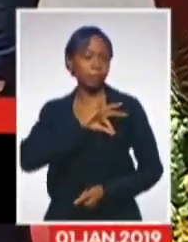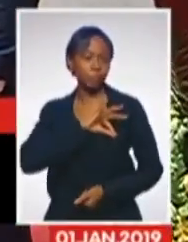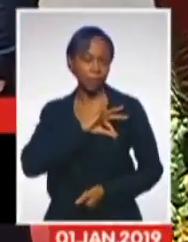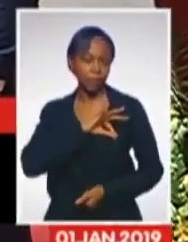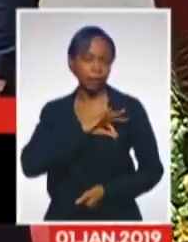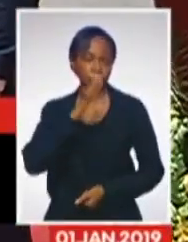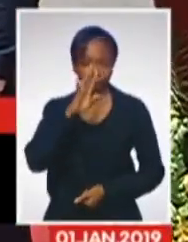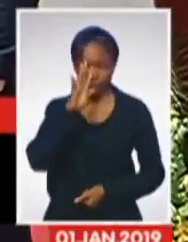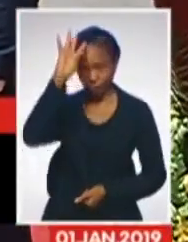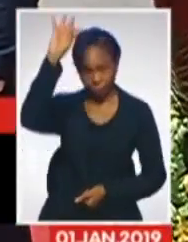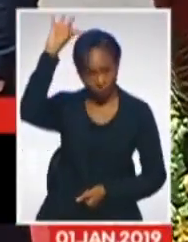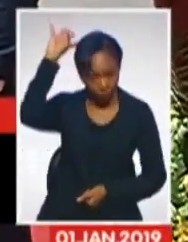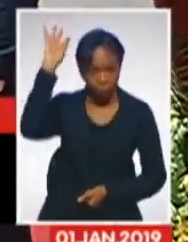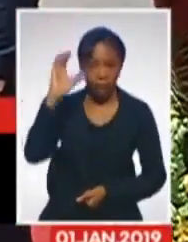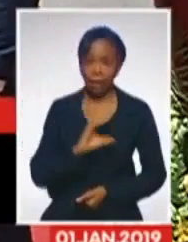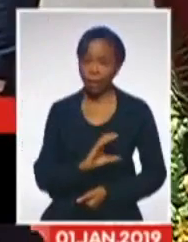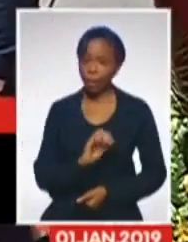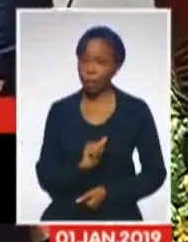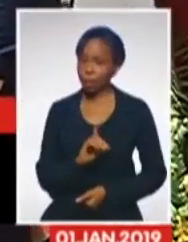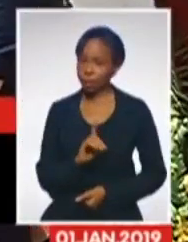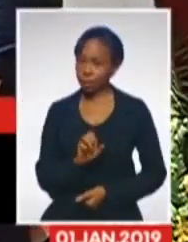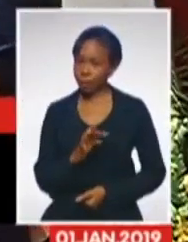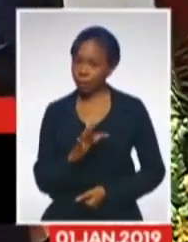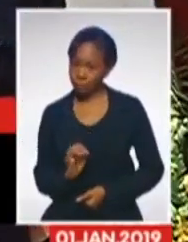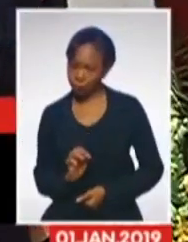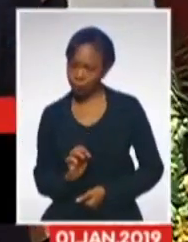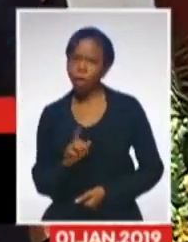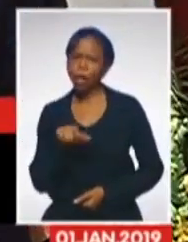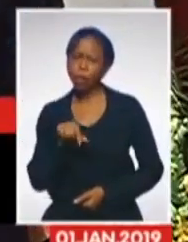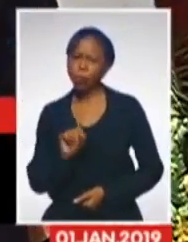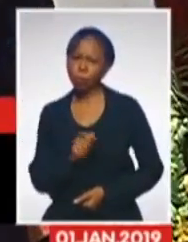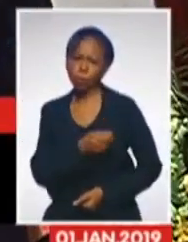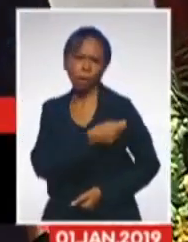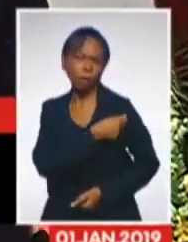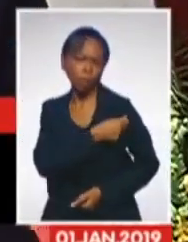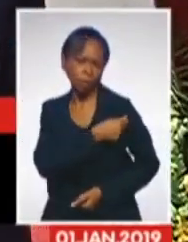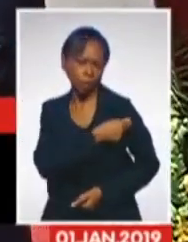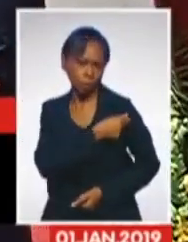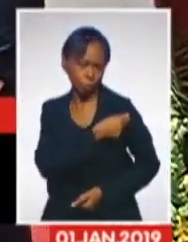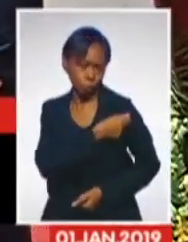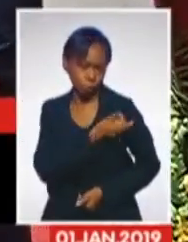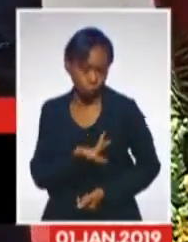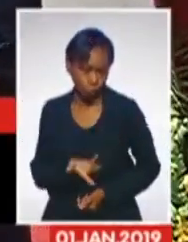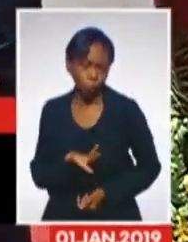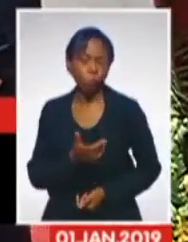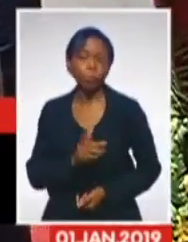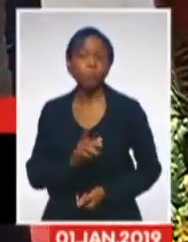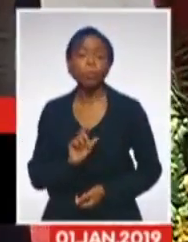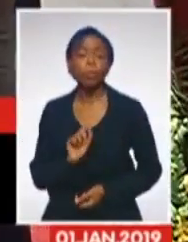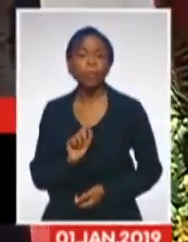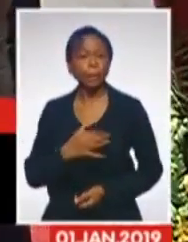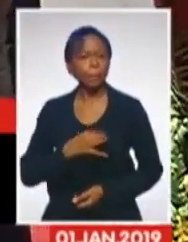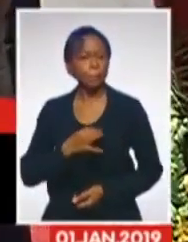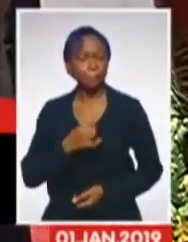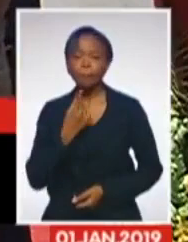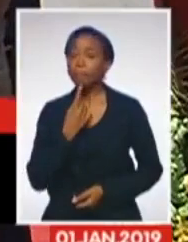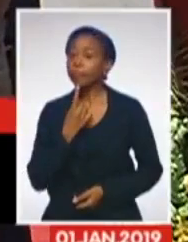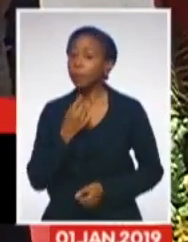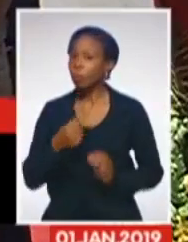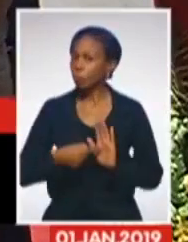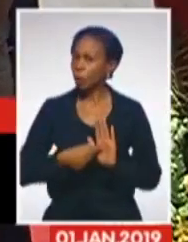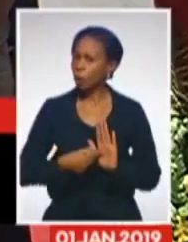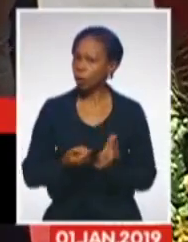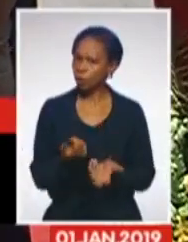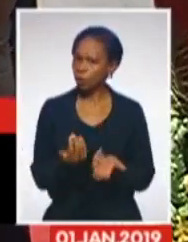O cadete é o aluno militar que busca o acesso a seu oficial. A cor vermelha do uniforme relembra a cor da brasa,